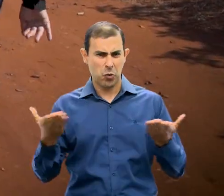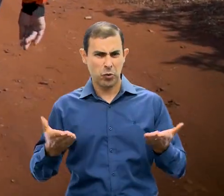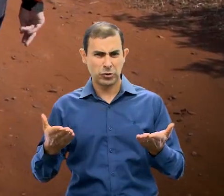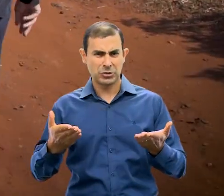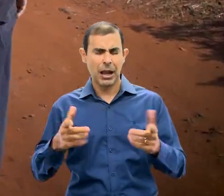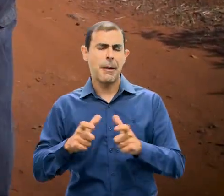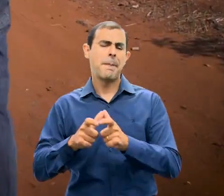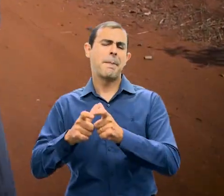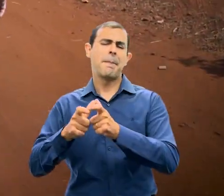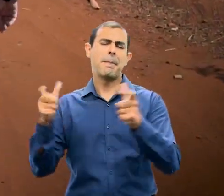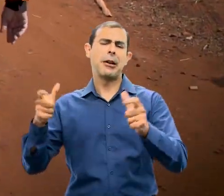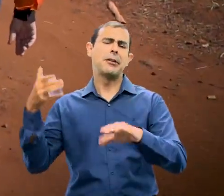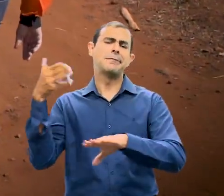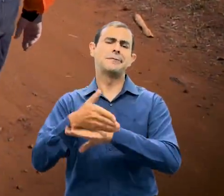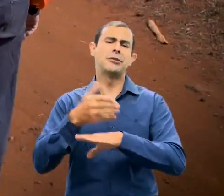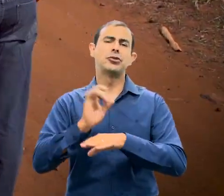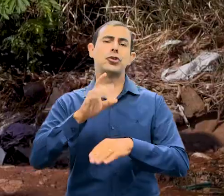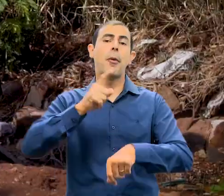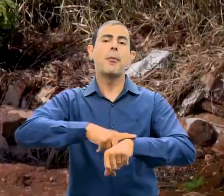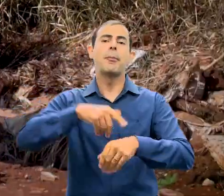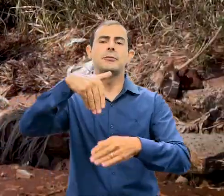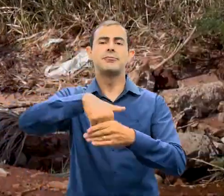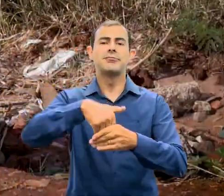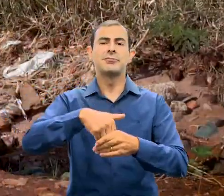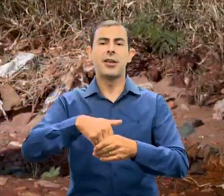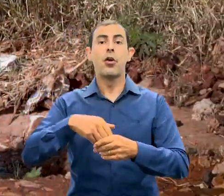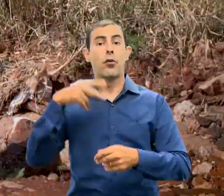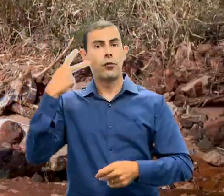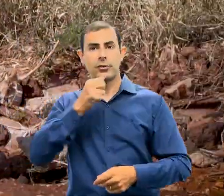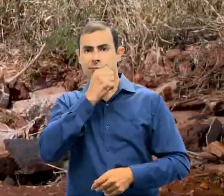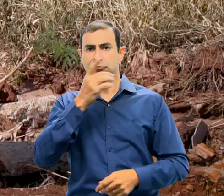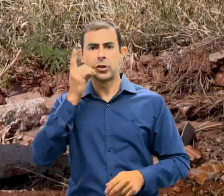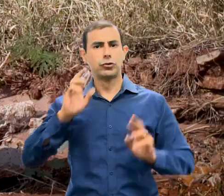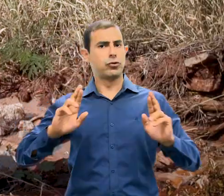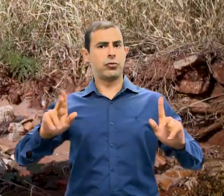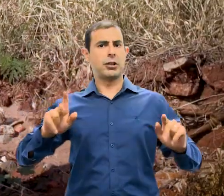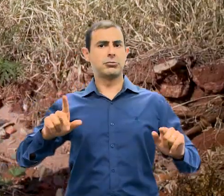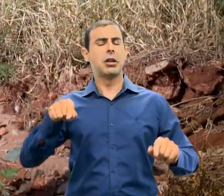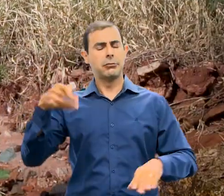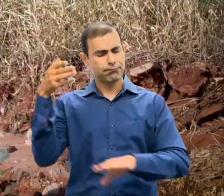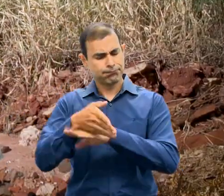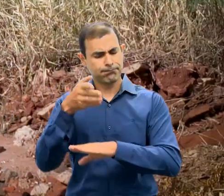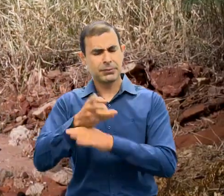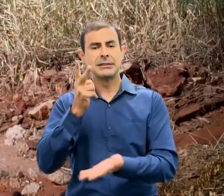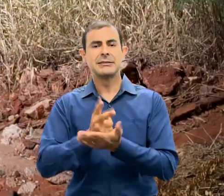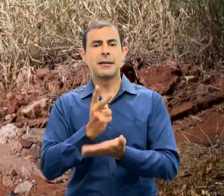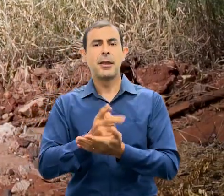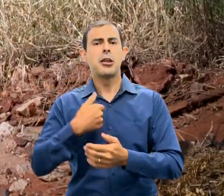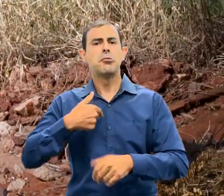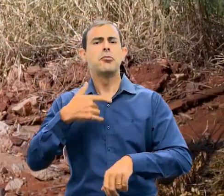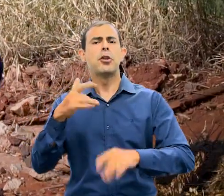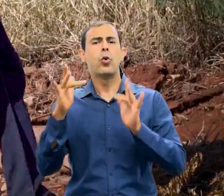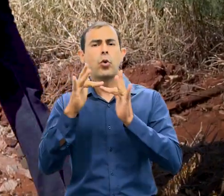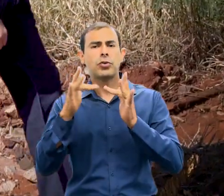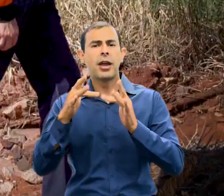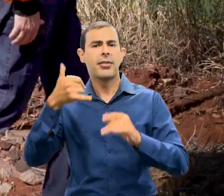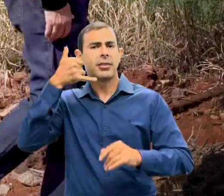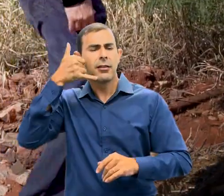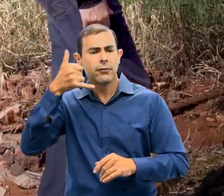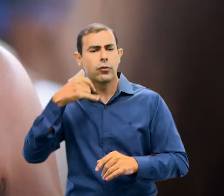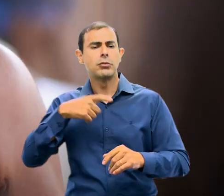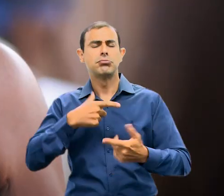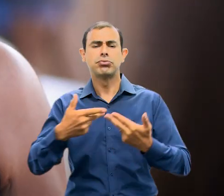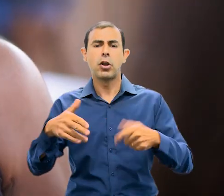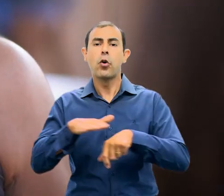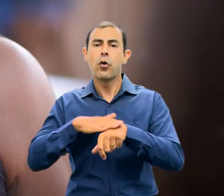aparecem na época de eleição. O vereador professor André, ele está presente em todos os momentos. Eu tenho o telefone, eu ligo para ele, peço,